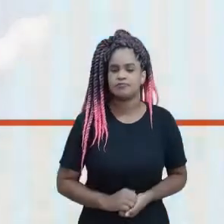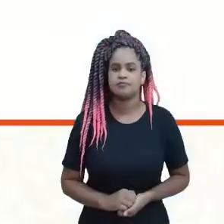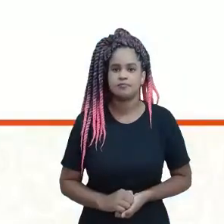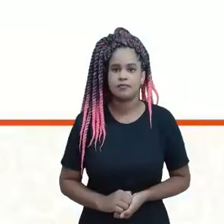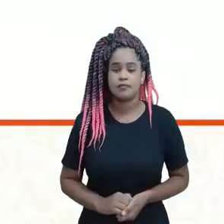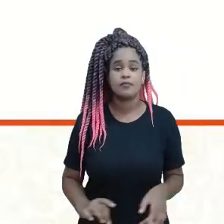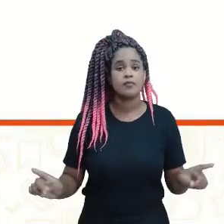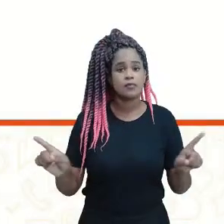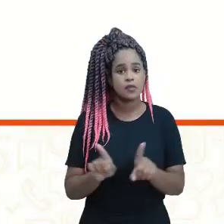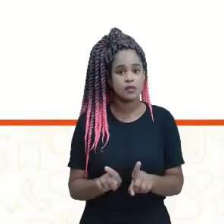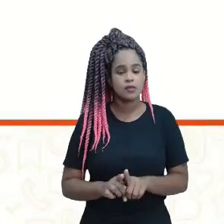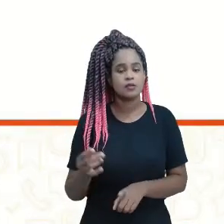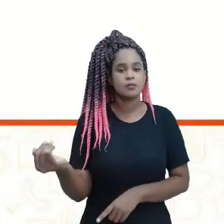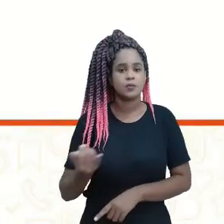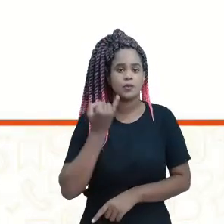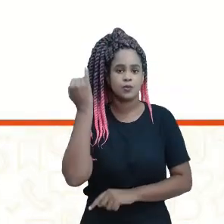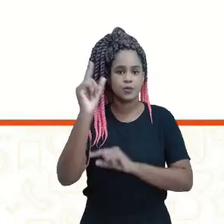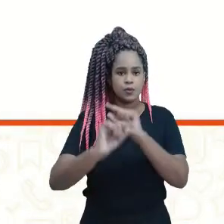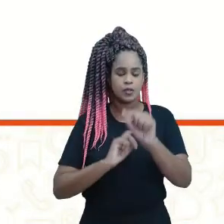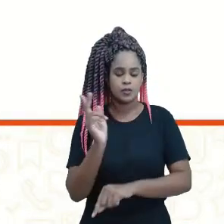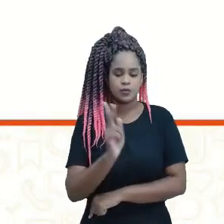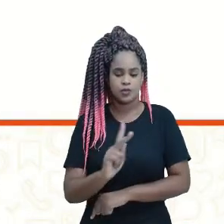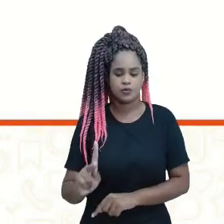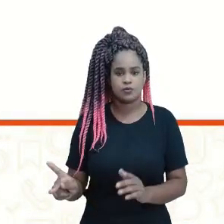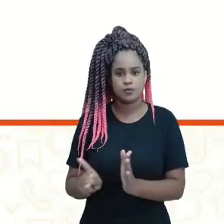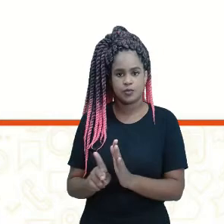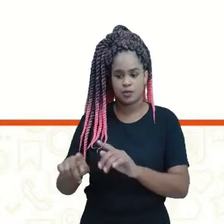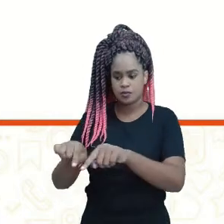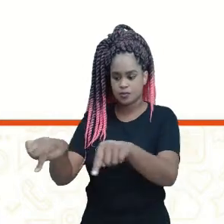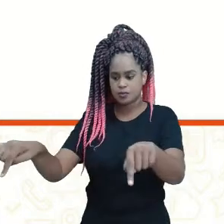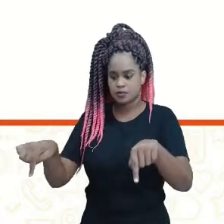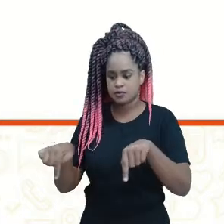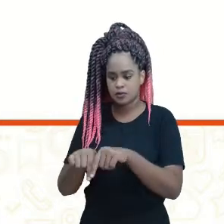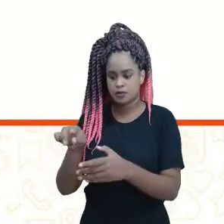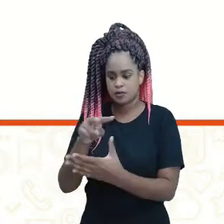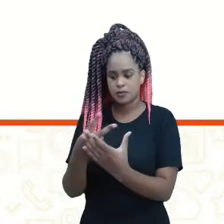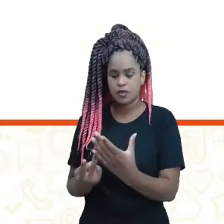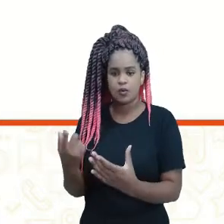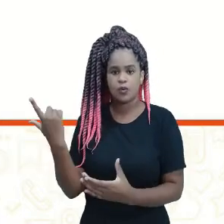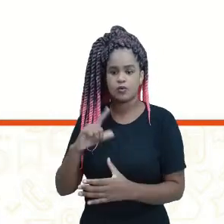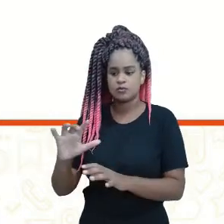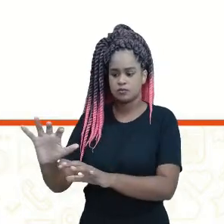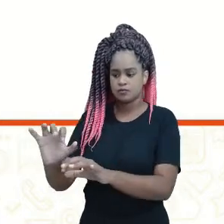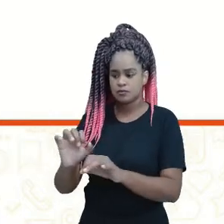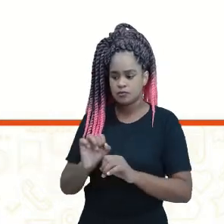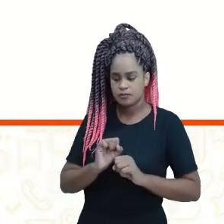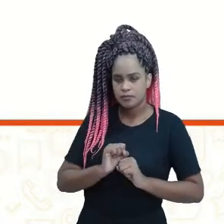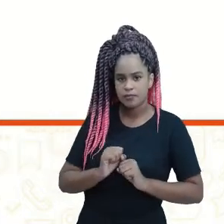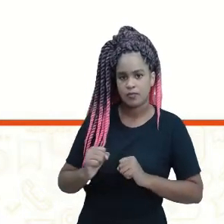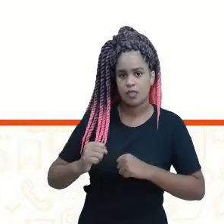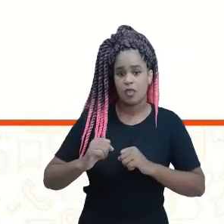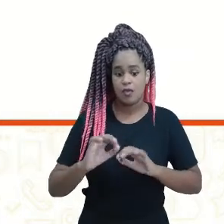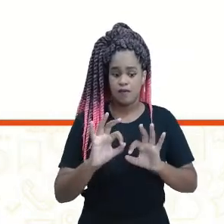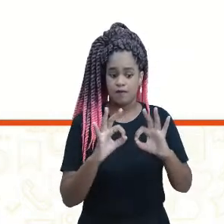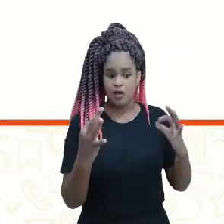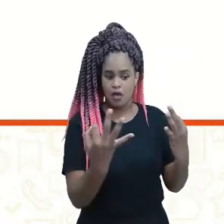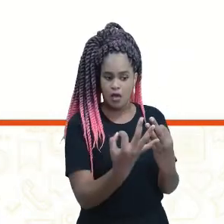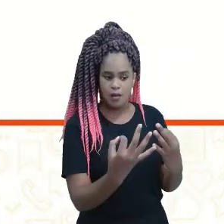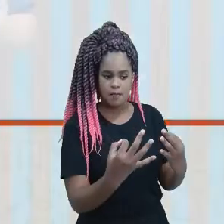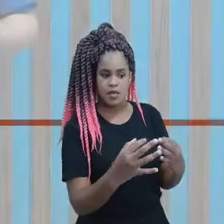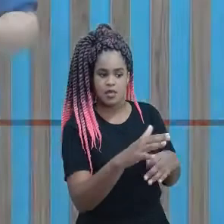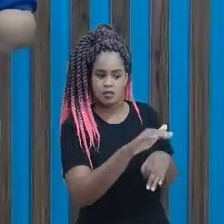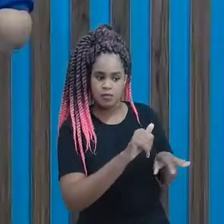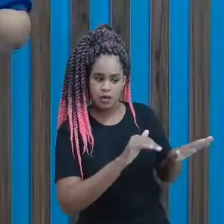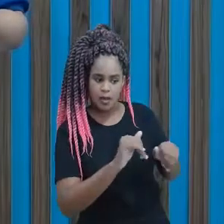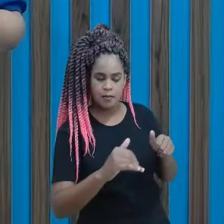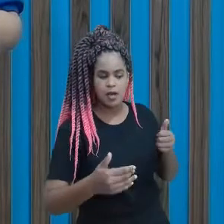Também é importante o professor dessa sala bilíngue, ele acolher e instrumentalizar essa família. Então, o